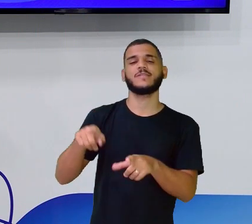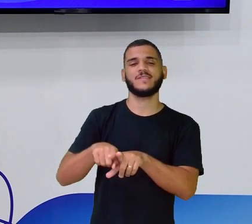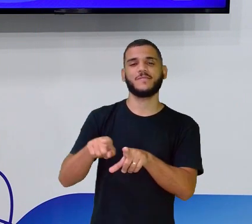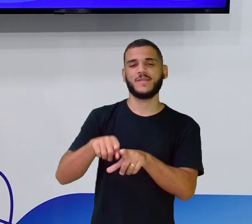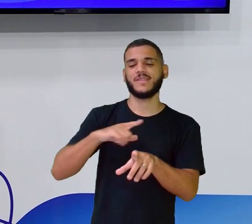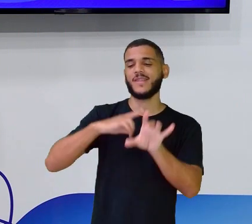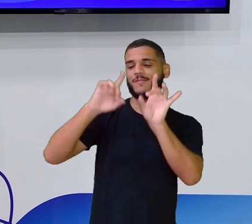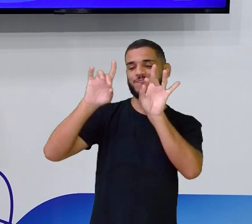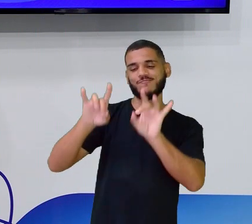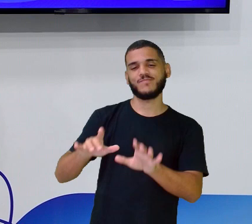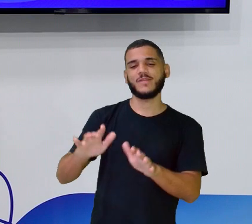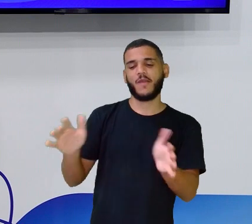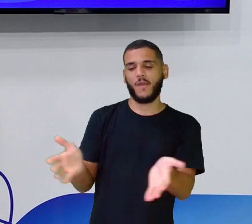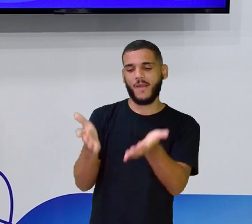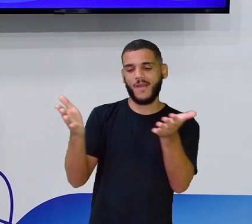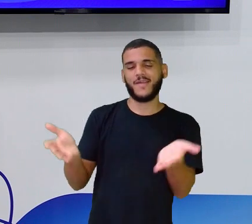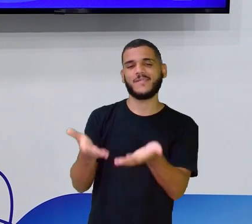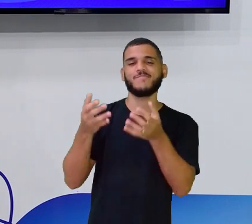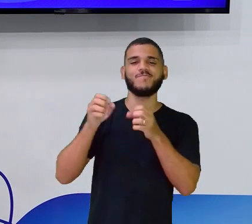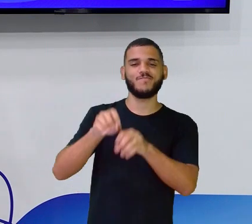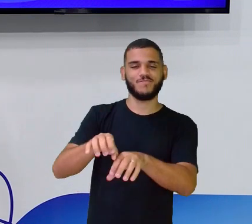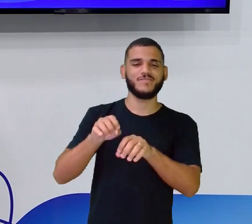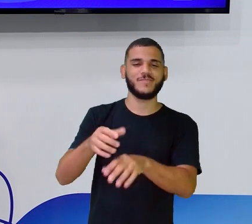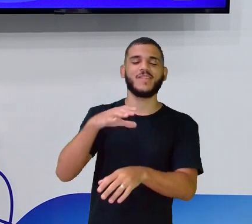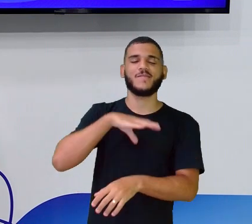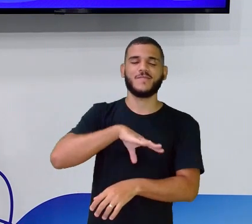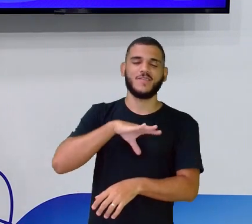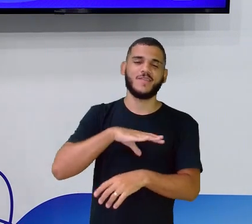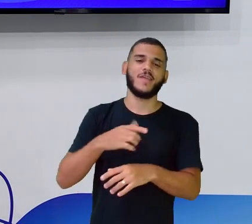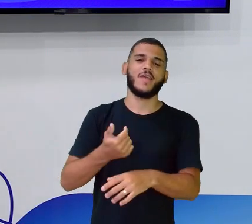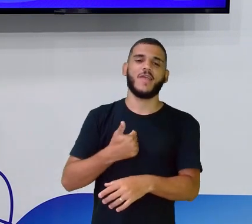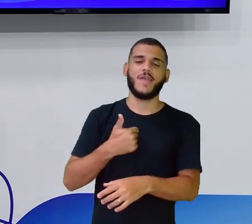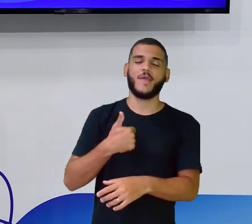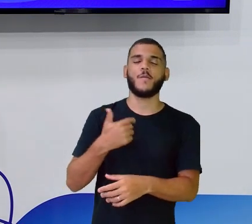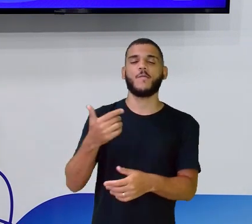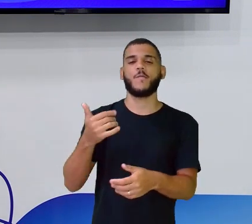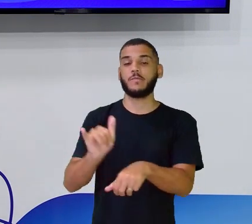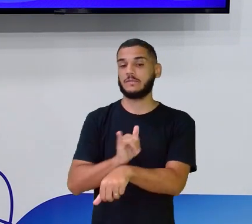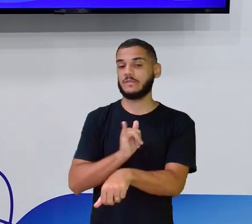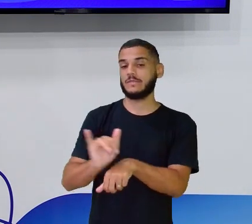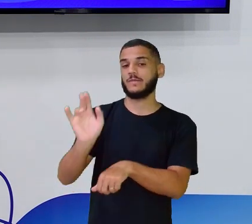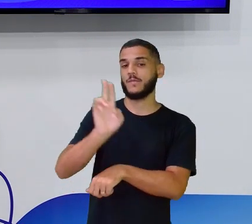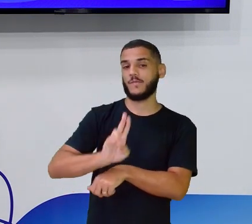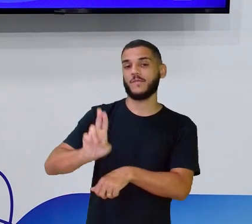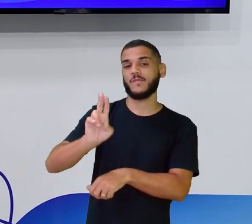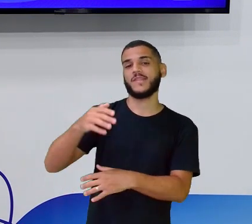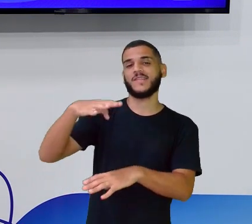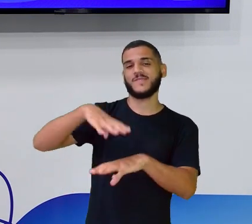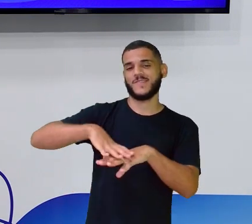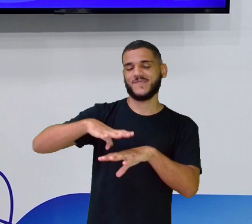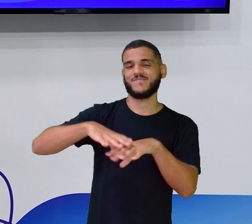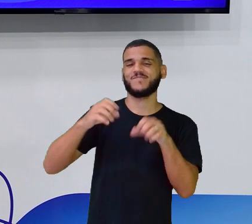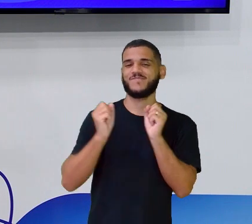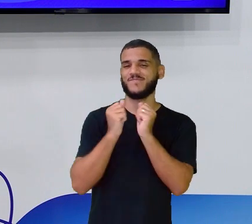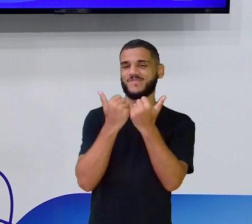jeitinho especial de dar língua portuguesa, né? E eu vou dando meus pulos aqui em matemática,